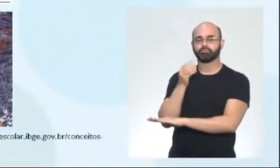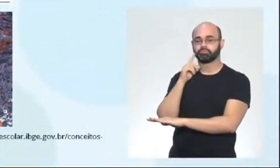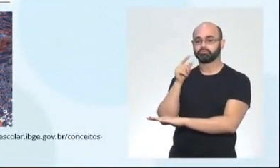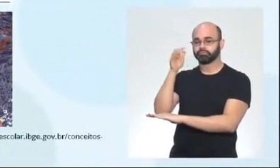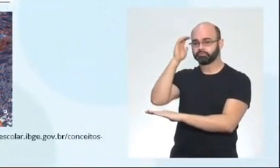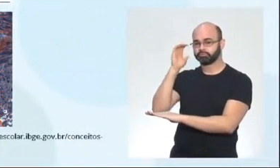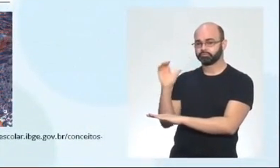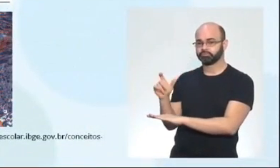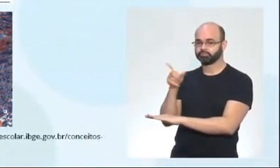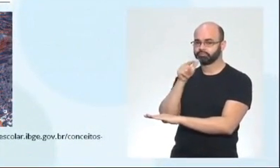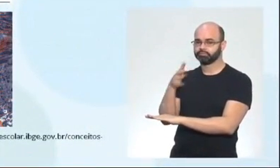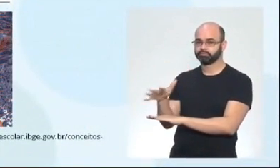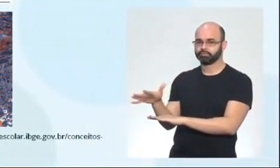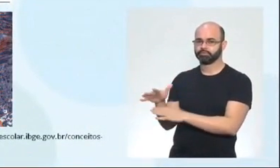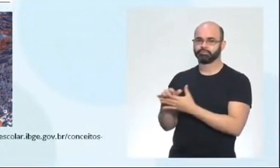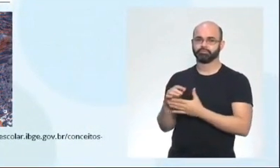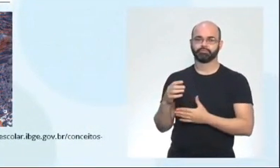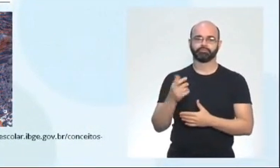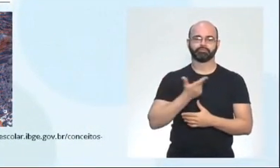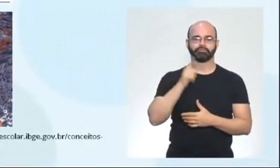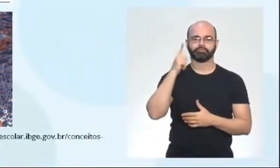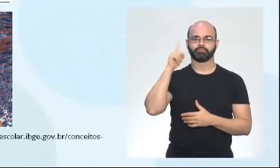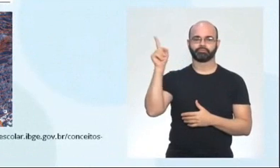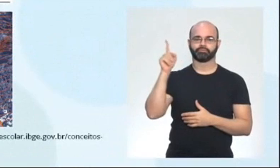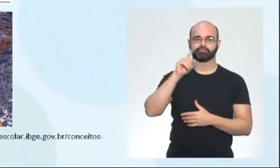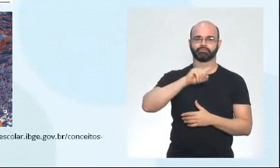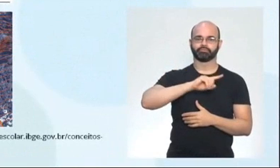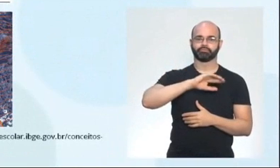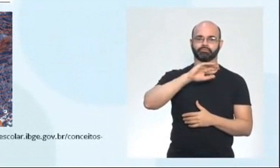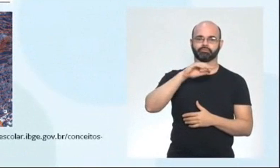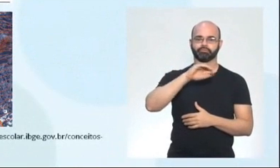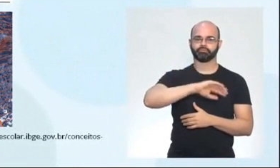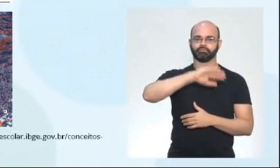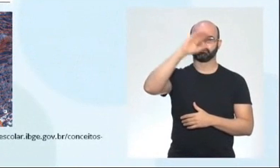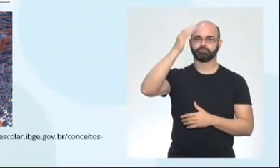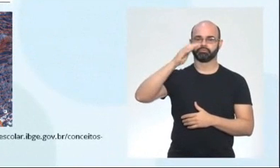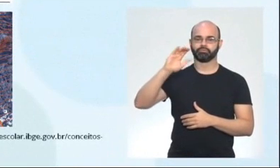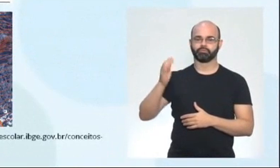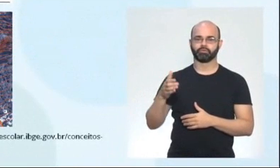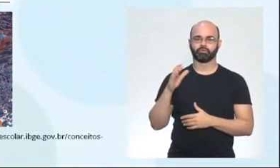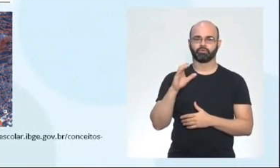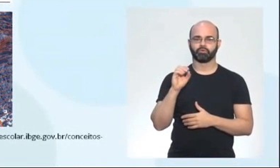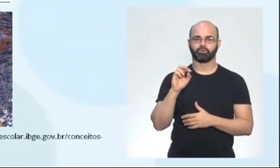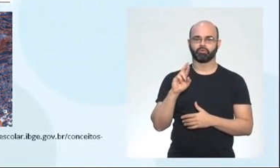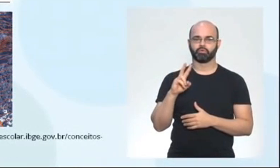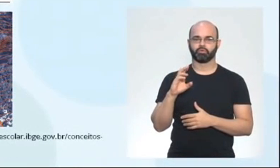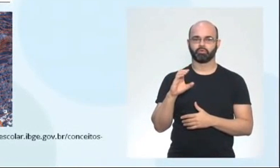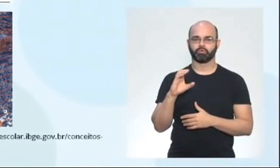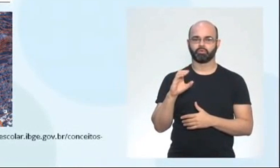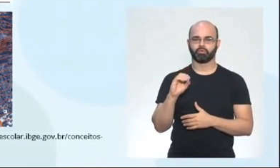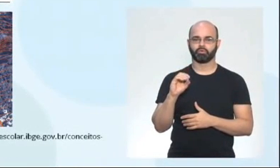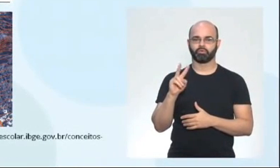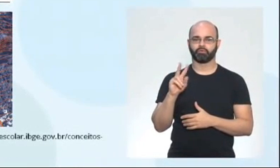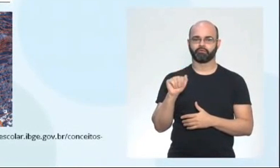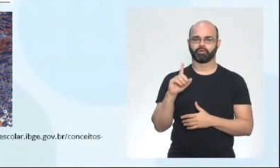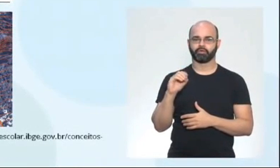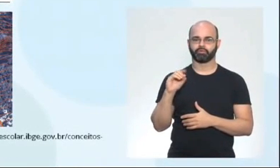outro nível, um outro exemplo, né? Morro do Corcovado, né? Então a relação do perfil